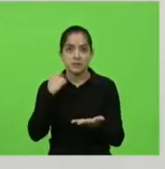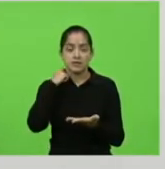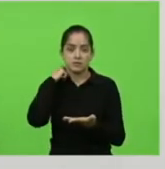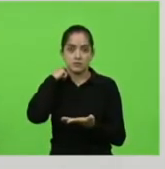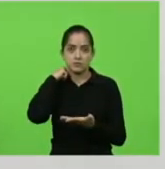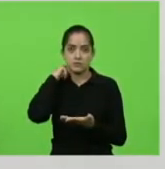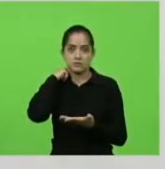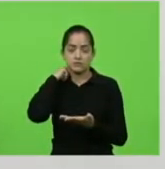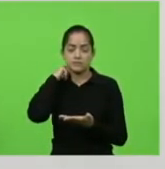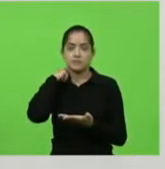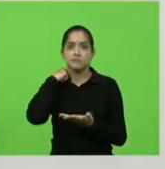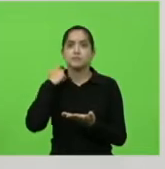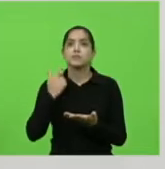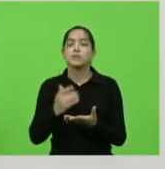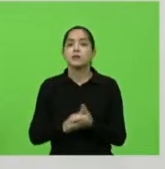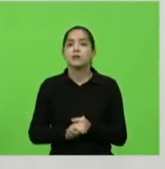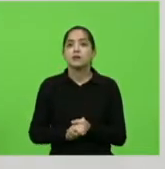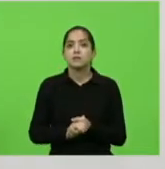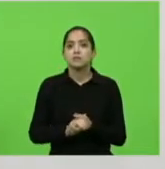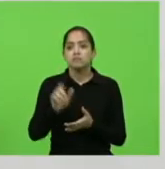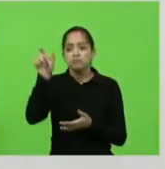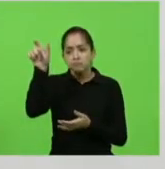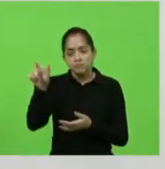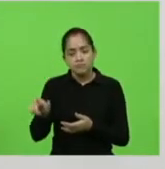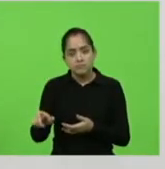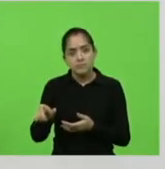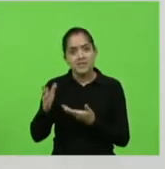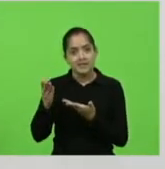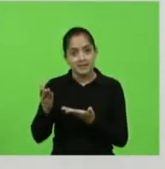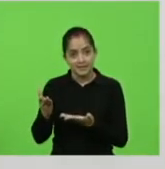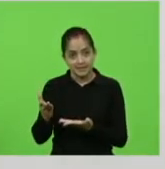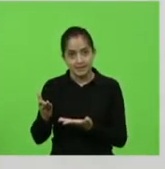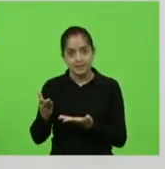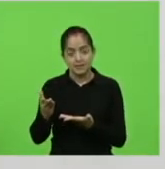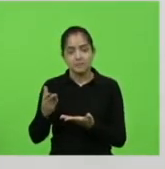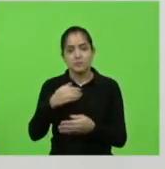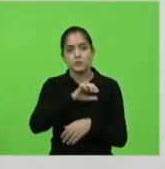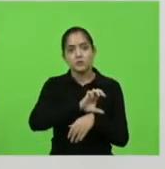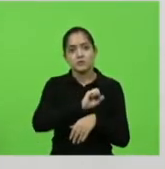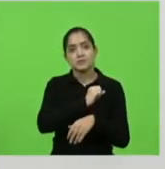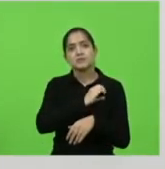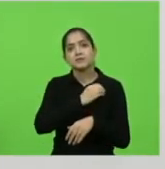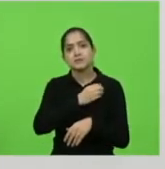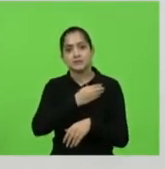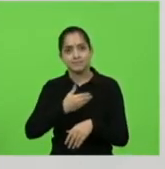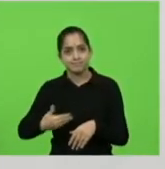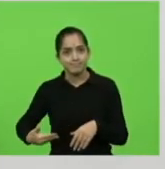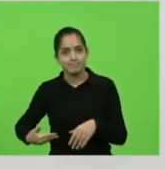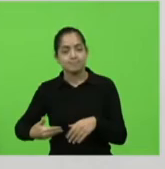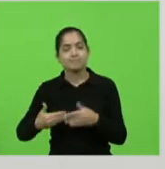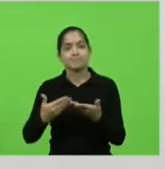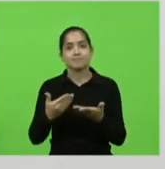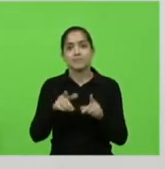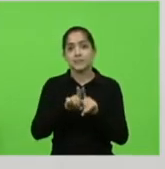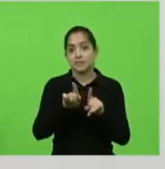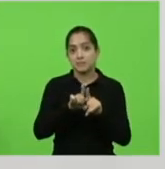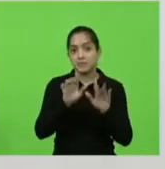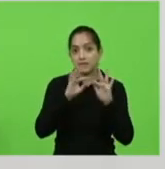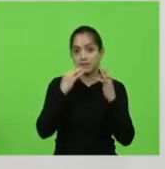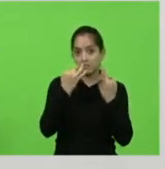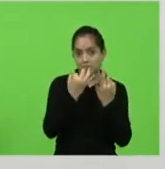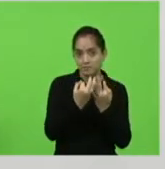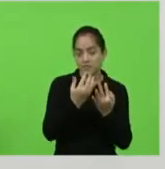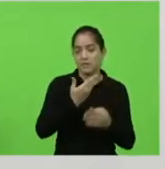referência do senhor Cacildo Maldaner por Estado de Santa Catarina, os meus sentimentos à família, a todos os